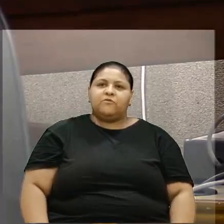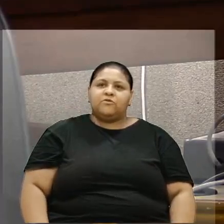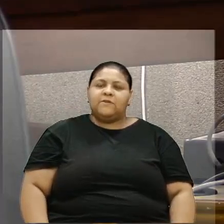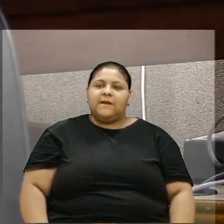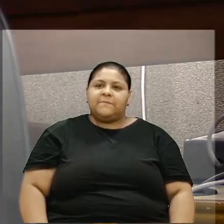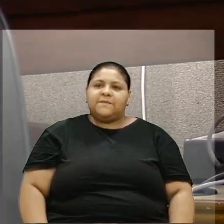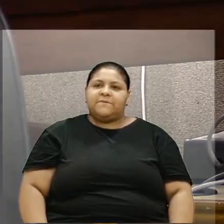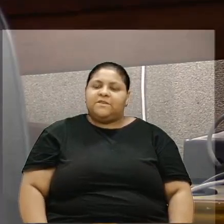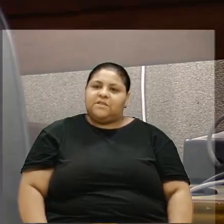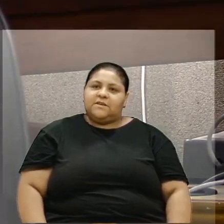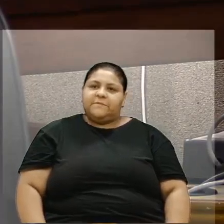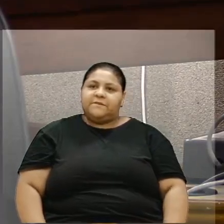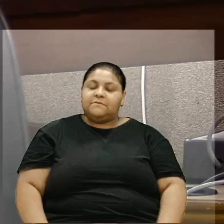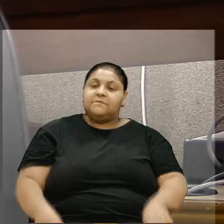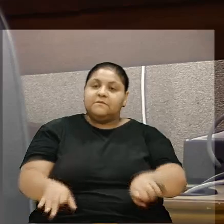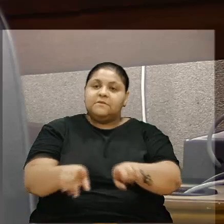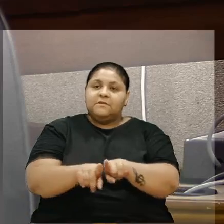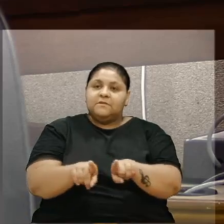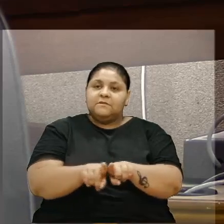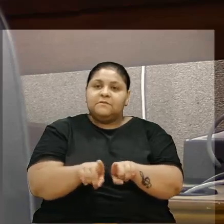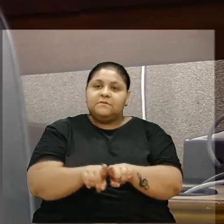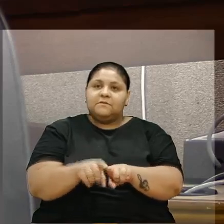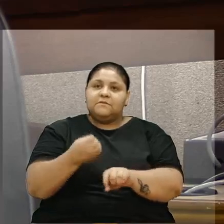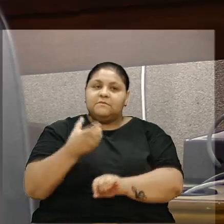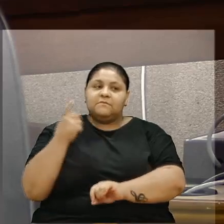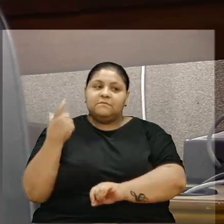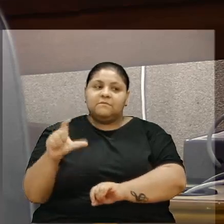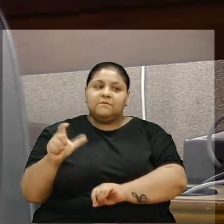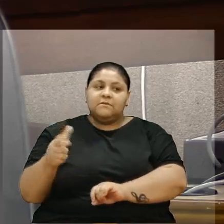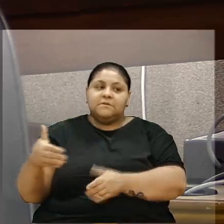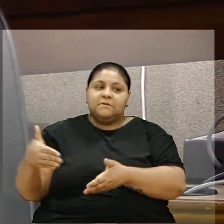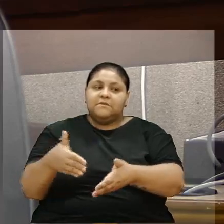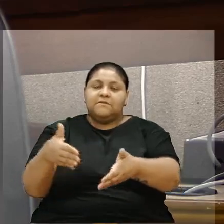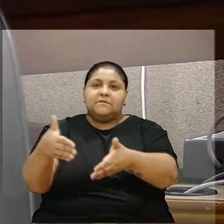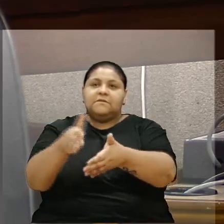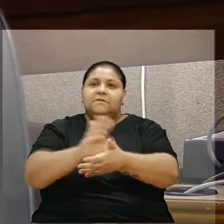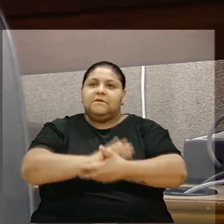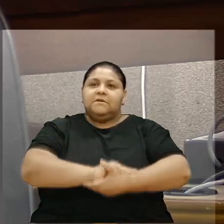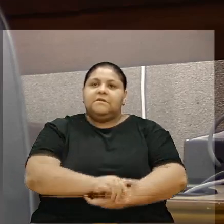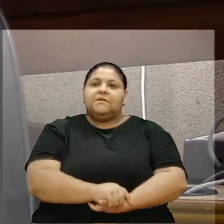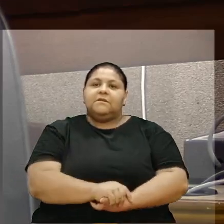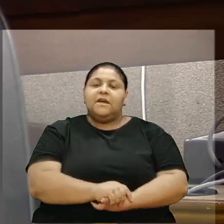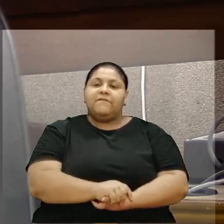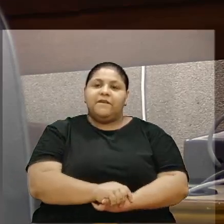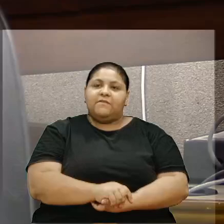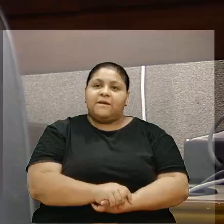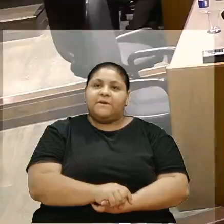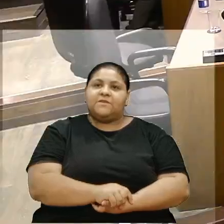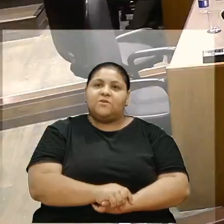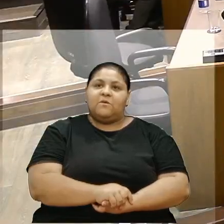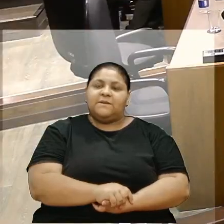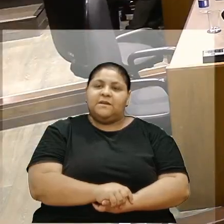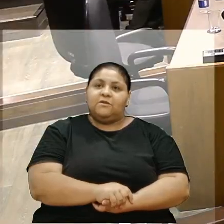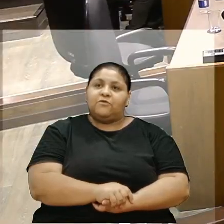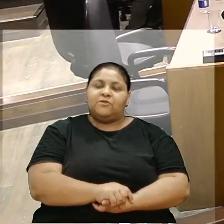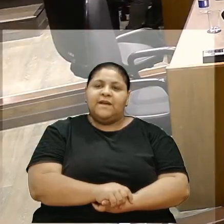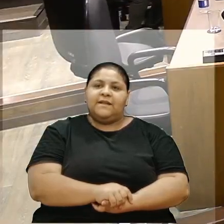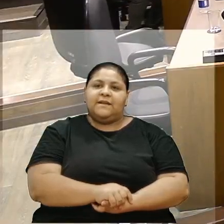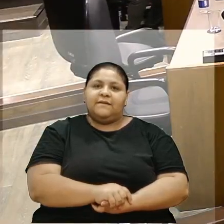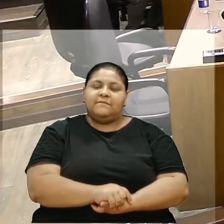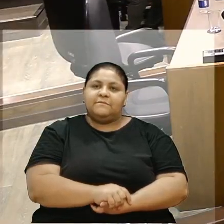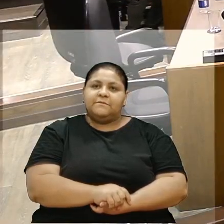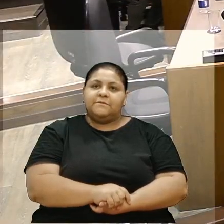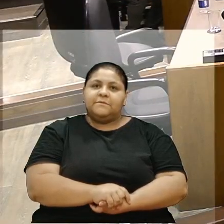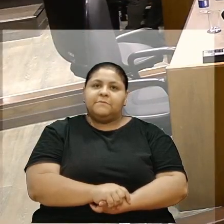estaremos à disposição também para ajudar, para contribuir. Boa sorte nessa caminhada, conte conosco sempre. Muito obrigado, vereador. Então, pessoal, é mais ou menos isso.